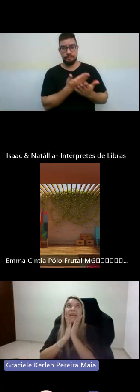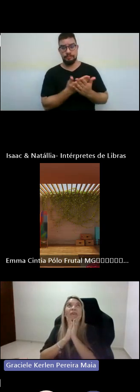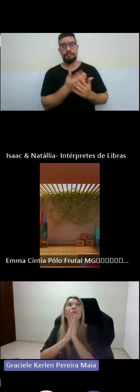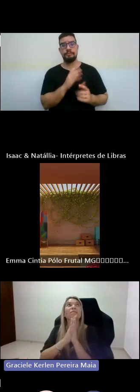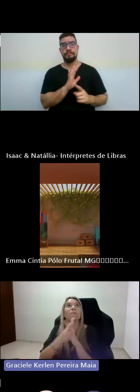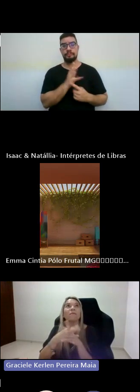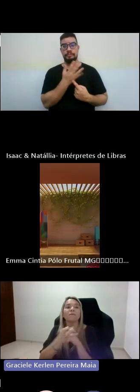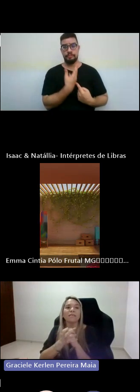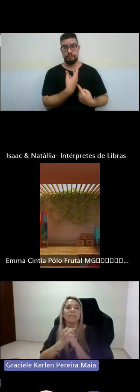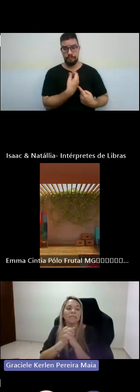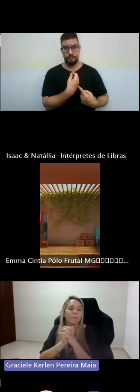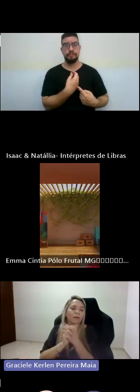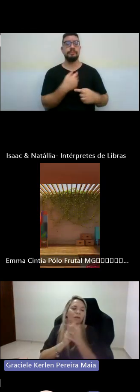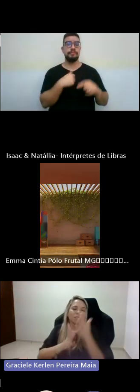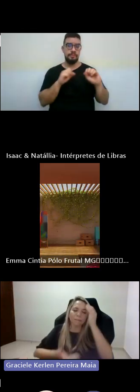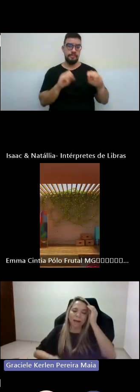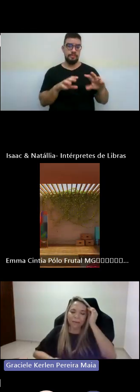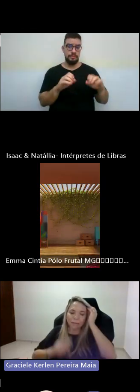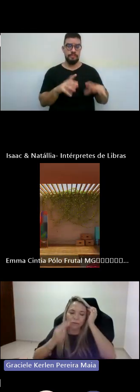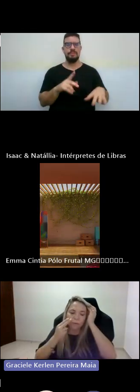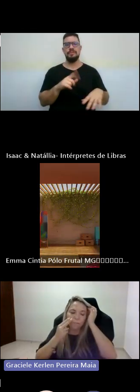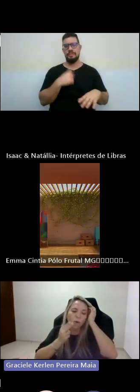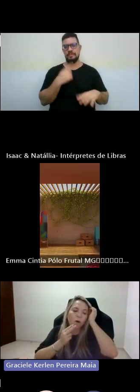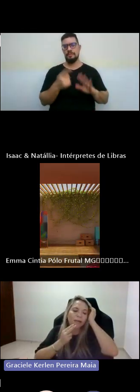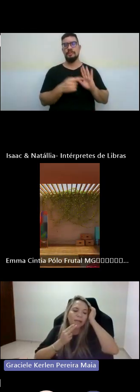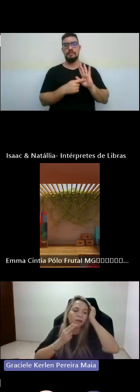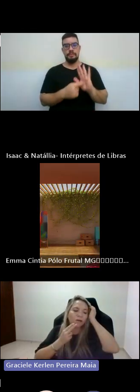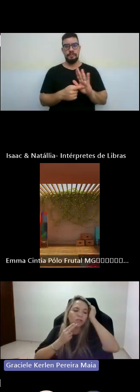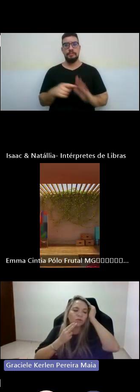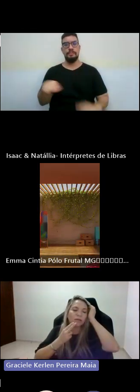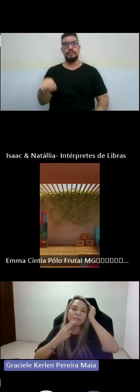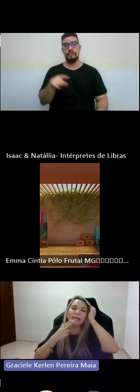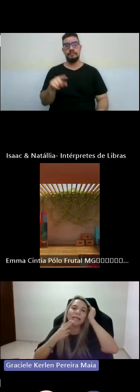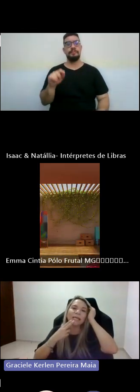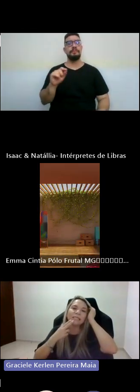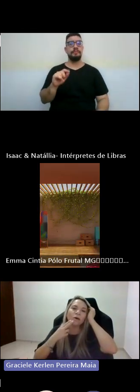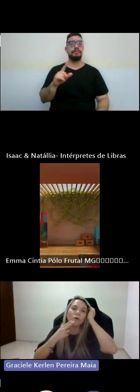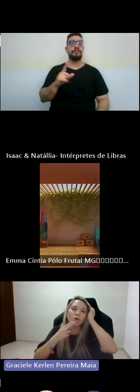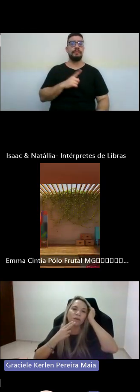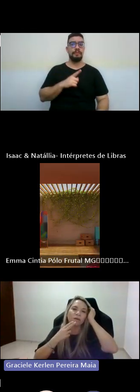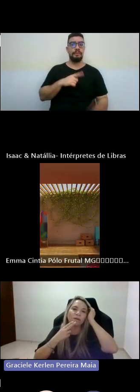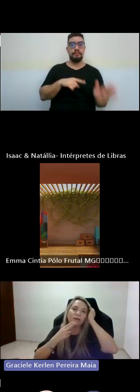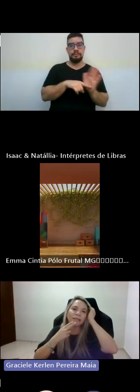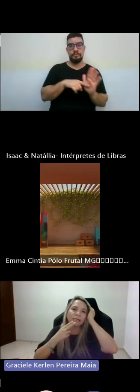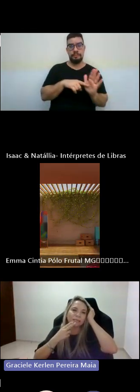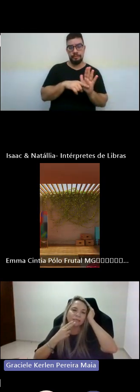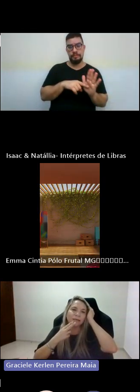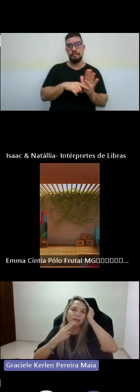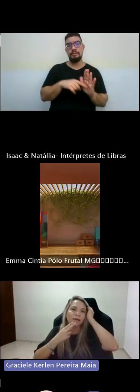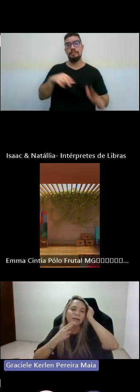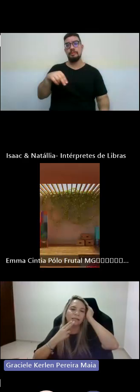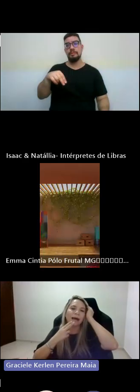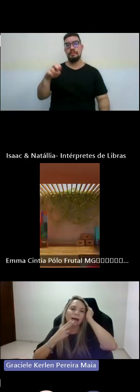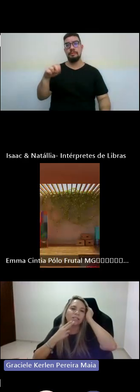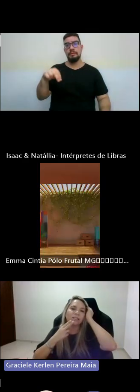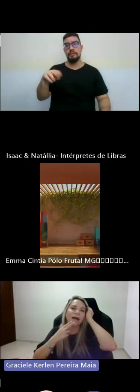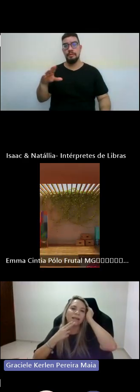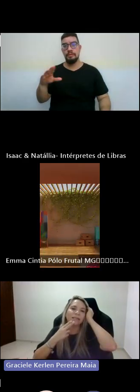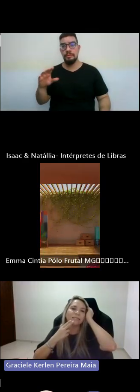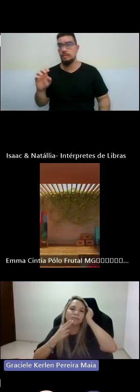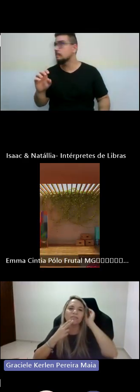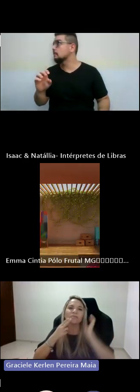também. Eu vou mostrar para vocês, porque nós trabalhamos nós estudamos a Nancy Hork, a Nancy, na